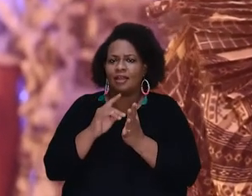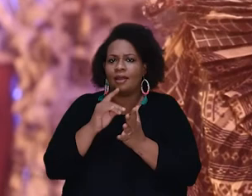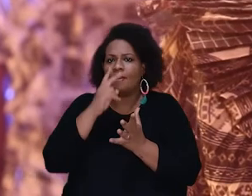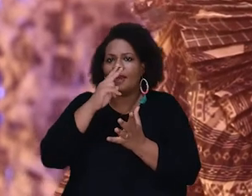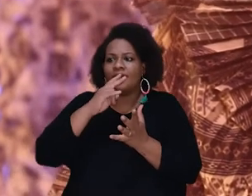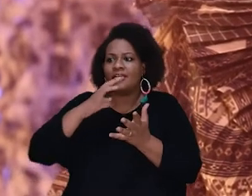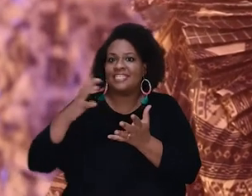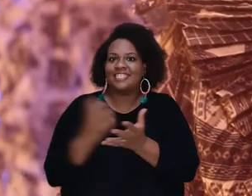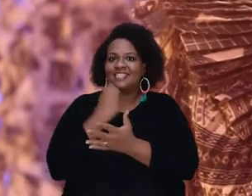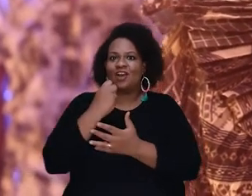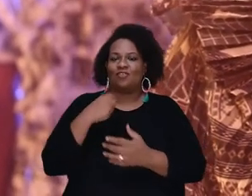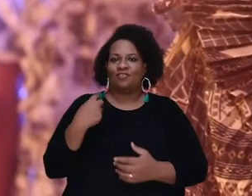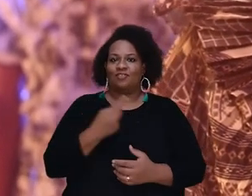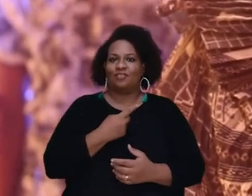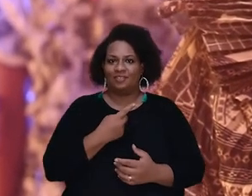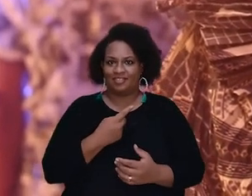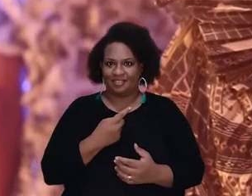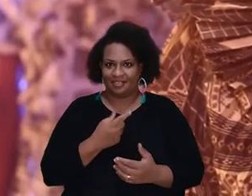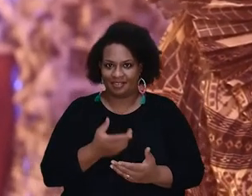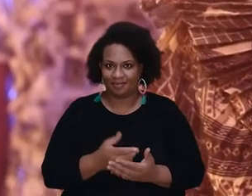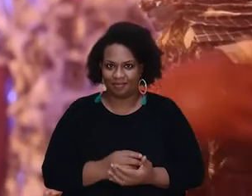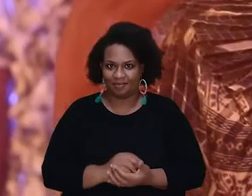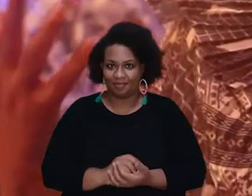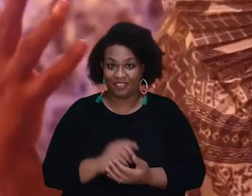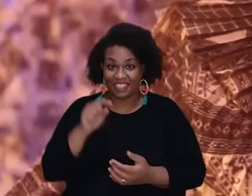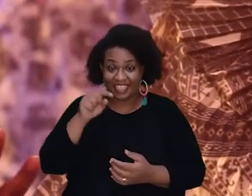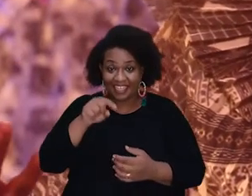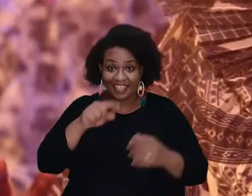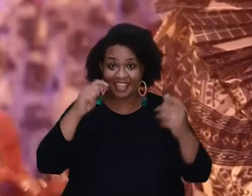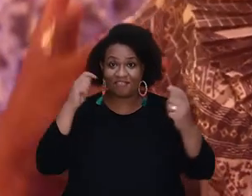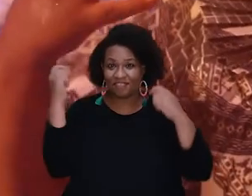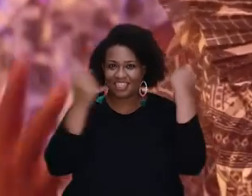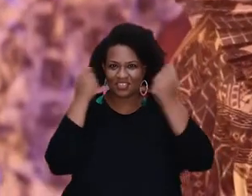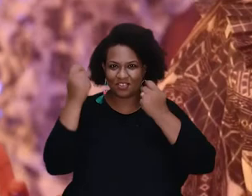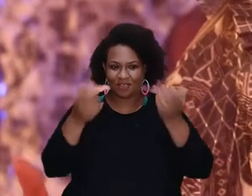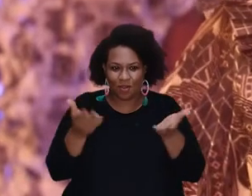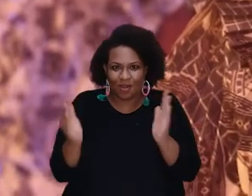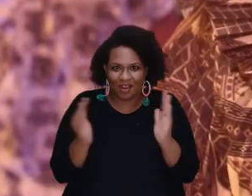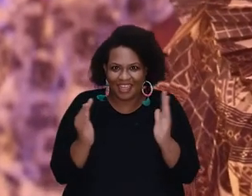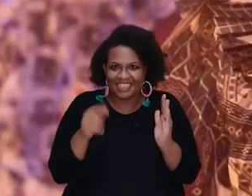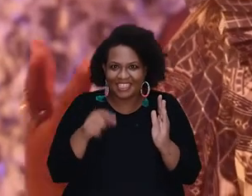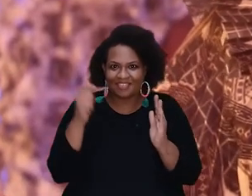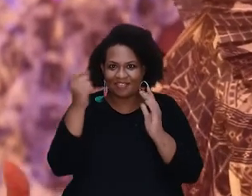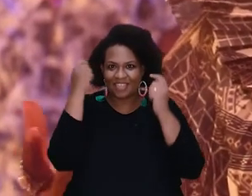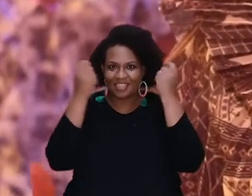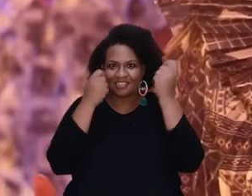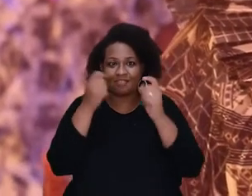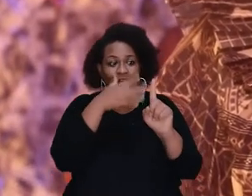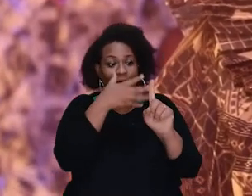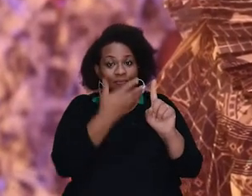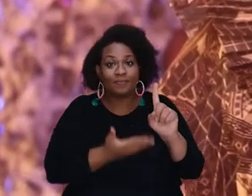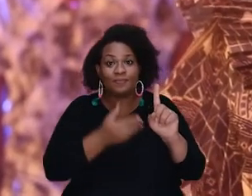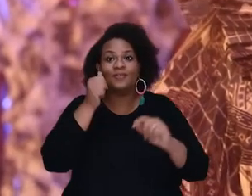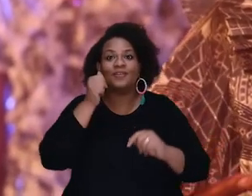salvou, que é a Lei Aldir Blanc. Esse festival, nesta edição, que homenageia as